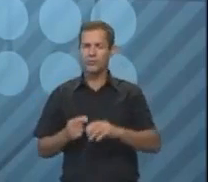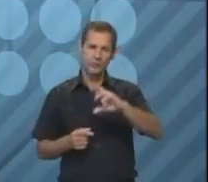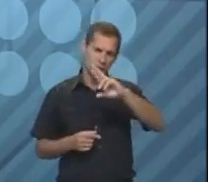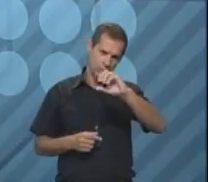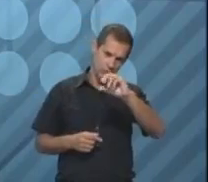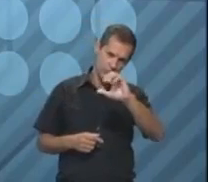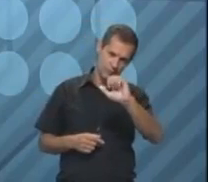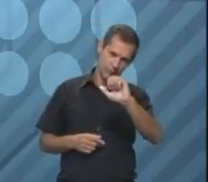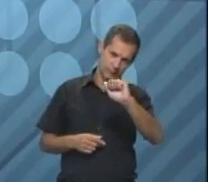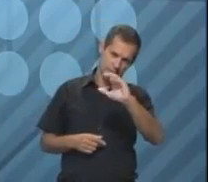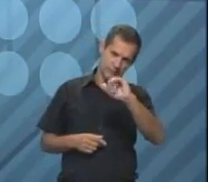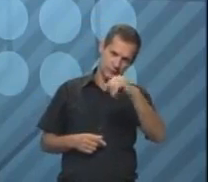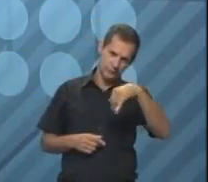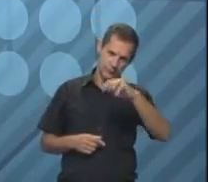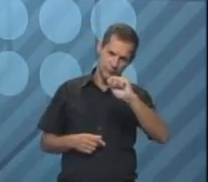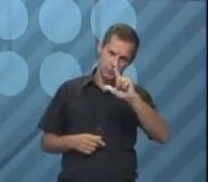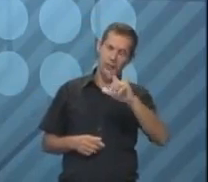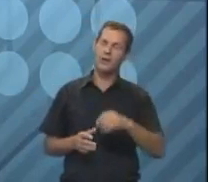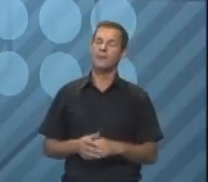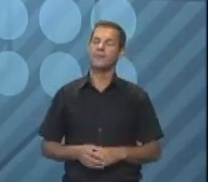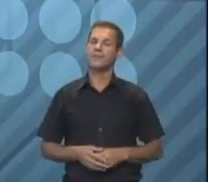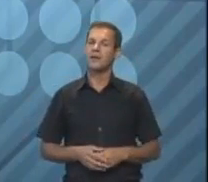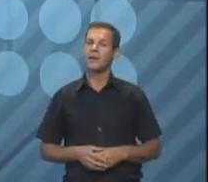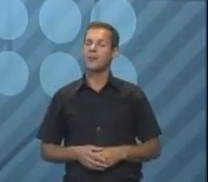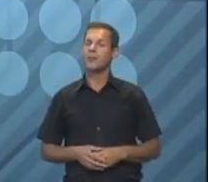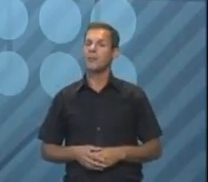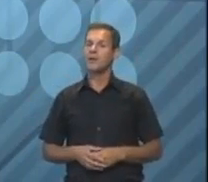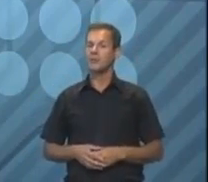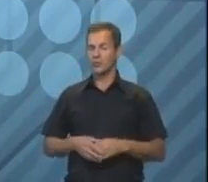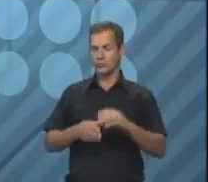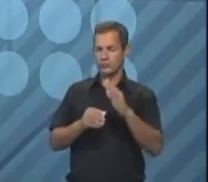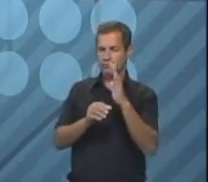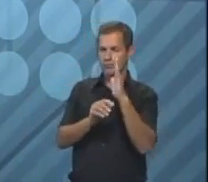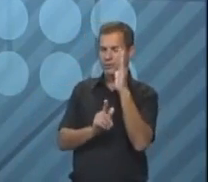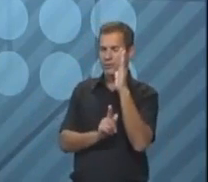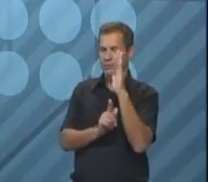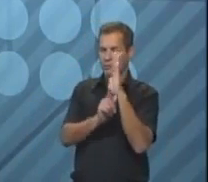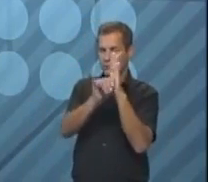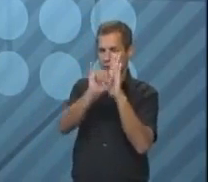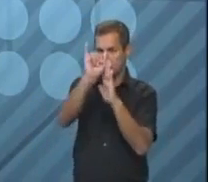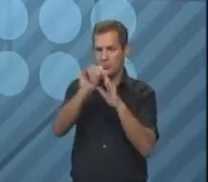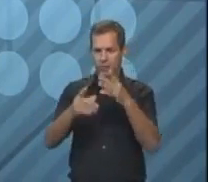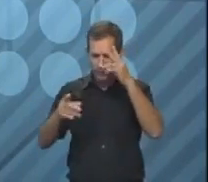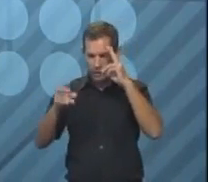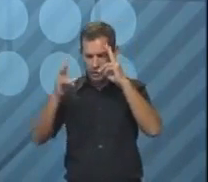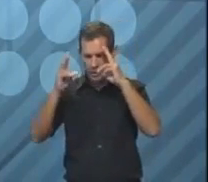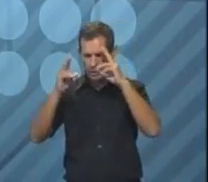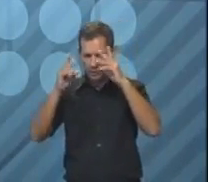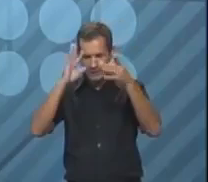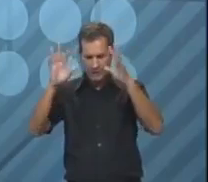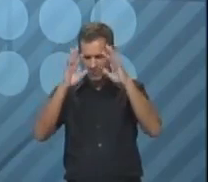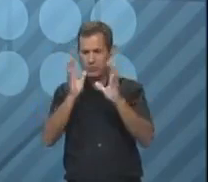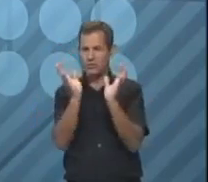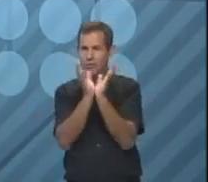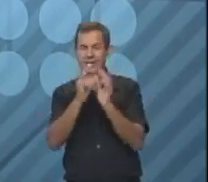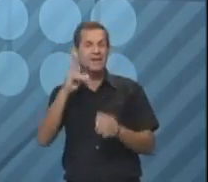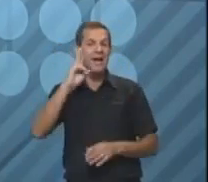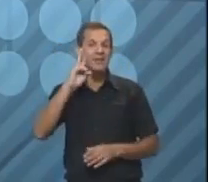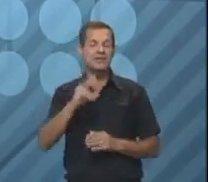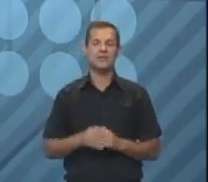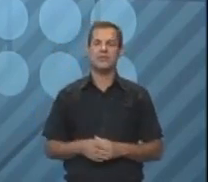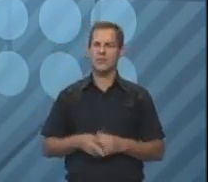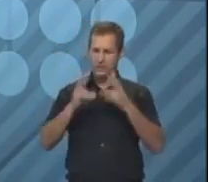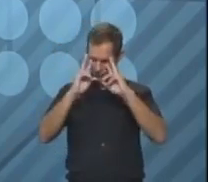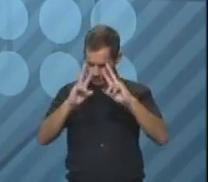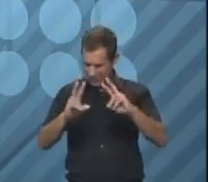rotacioná-las. Nós vamos rotacioná-las em torno do eixo Y. Imagine uma taça de vinho de cabeça para baixo, só a parte de cima da